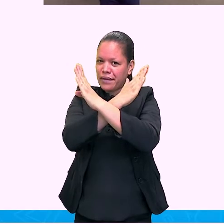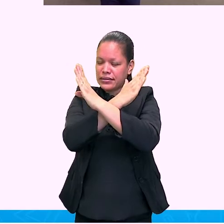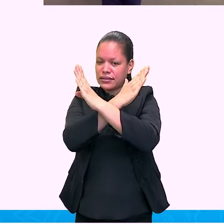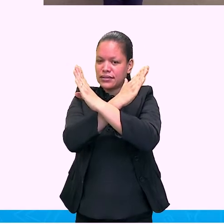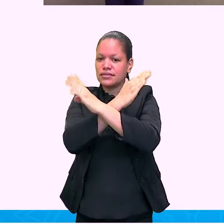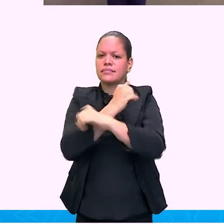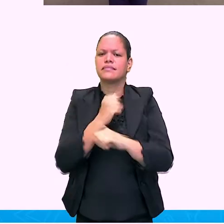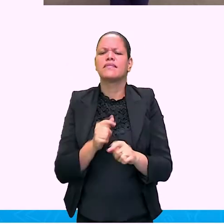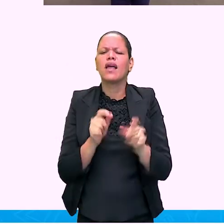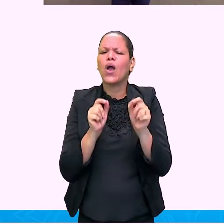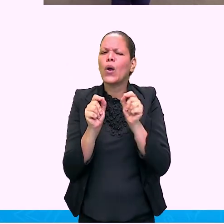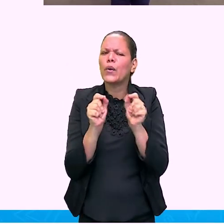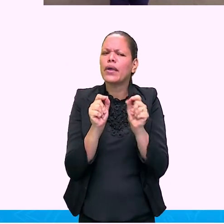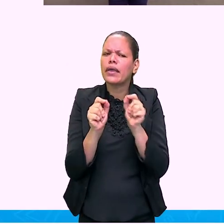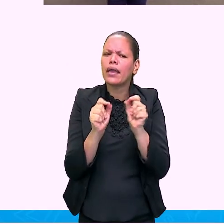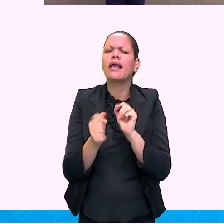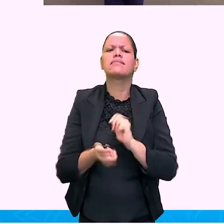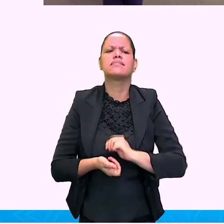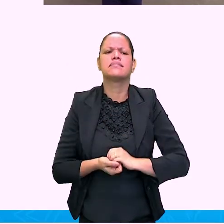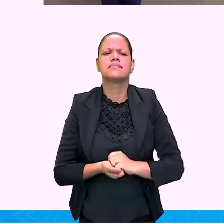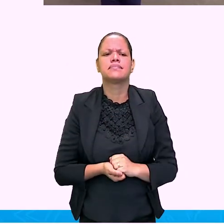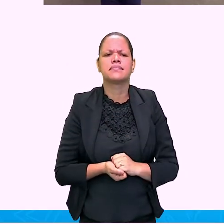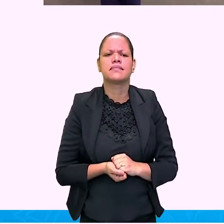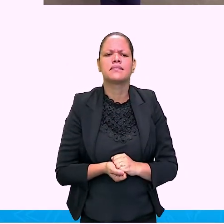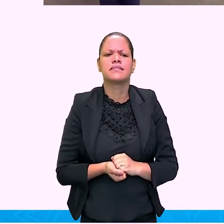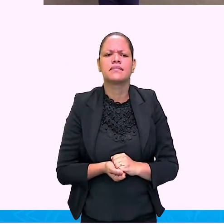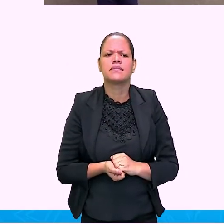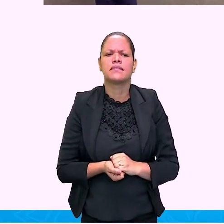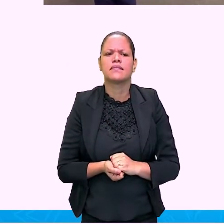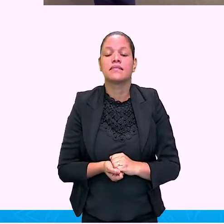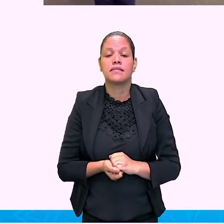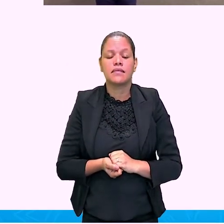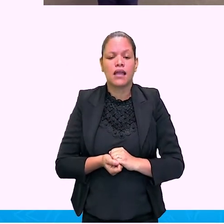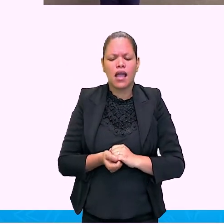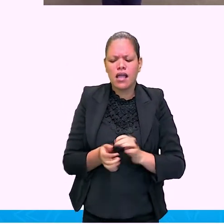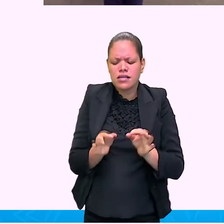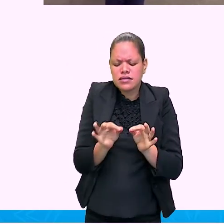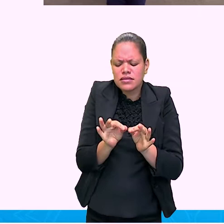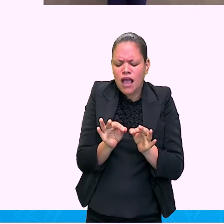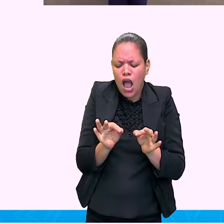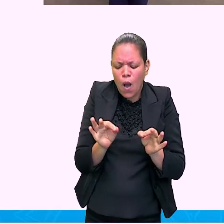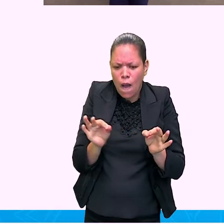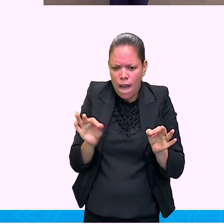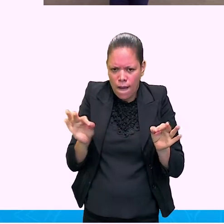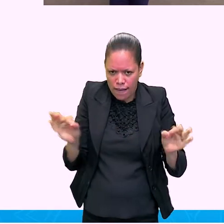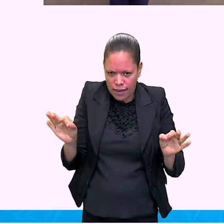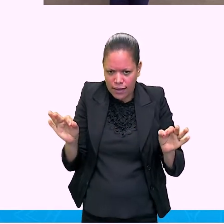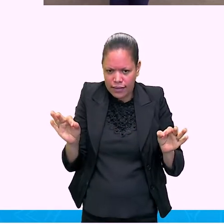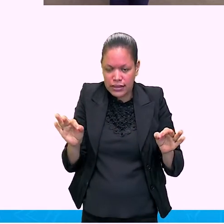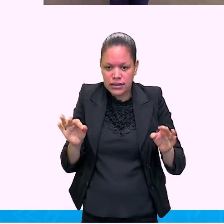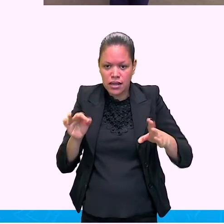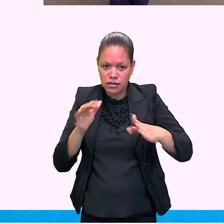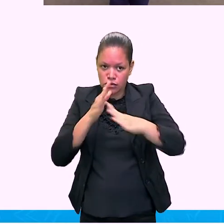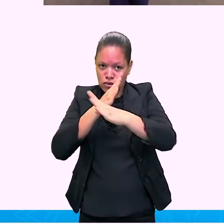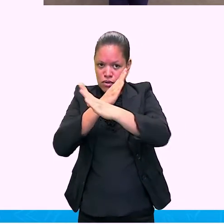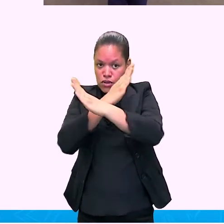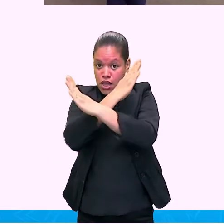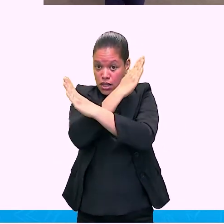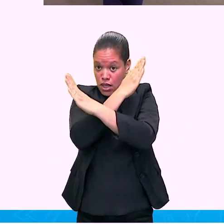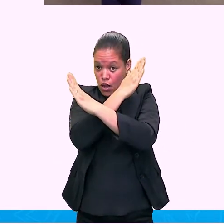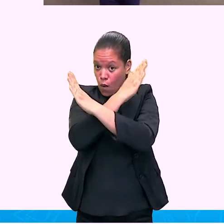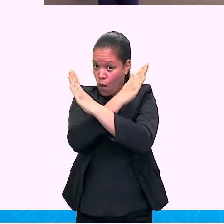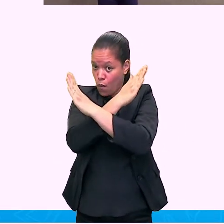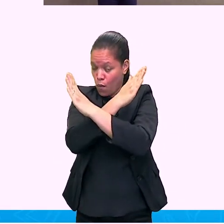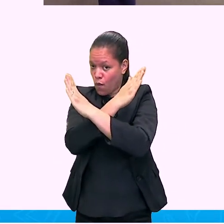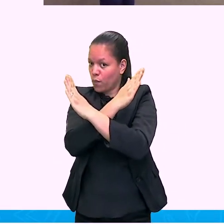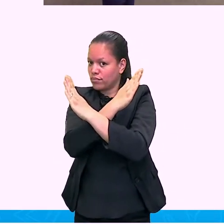retas. Denomina-se retas concorrentes quando estas retas se cruzam e têm